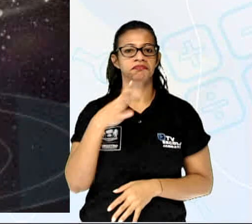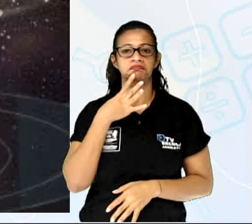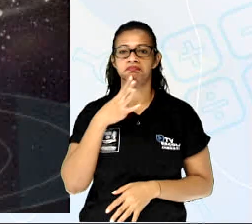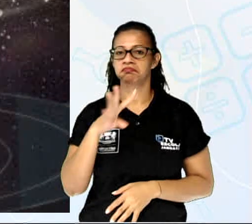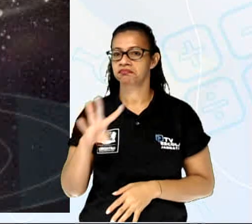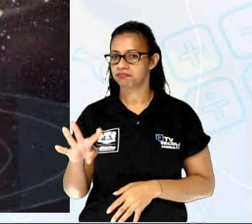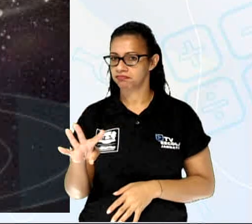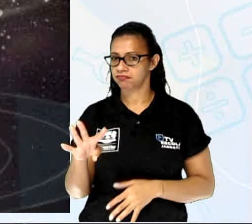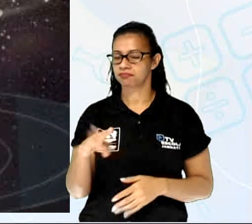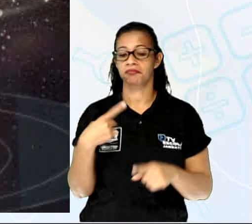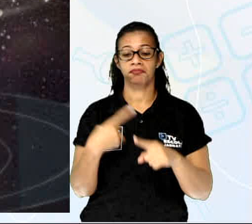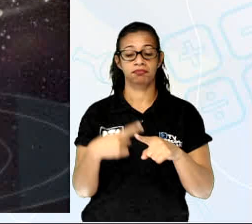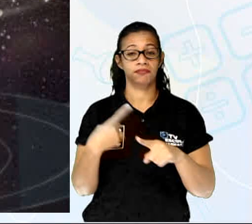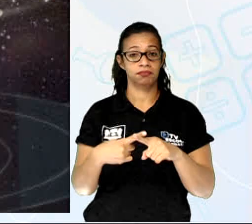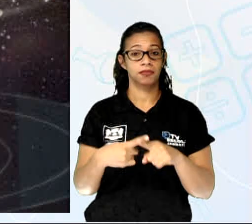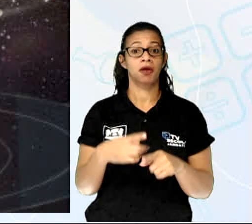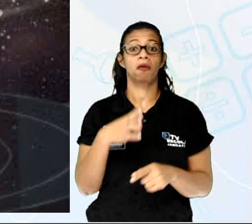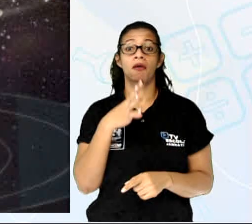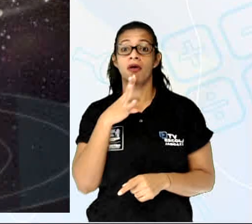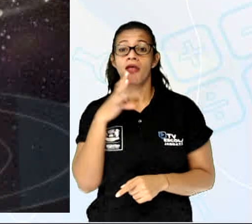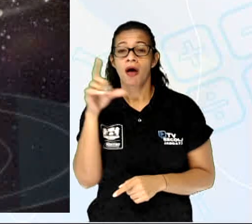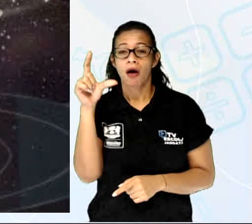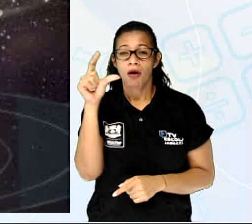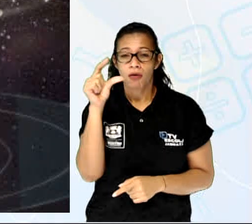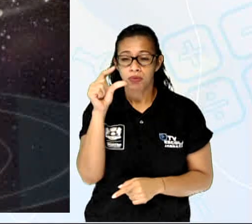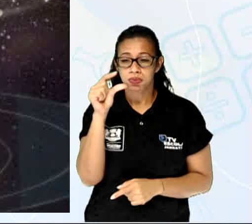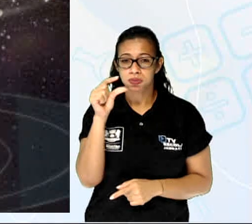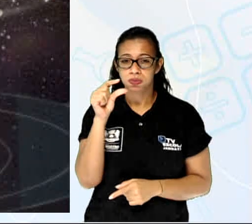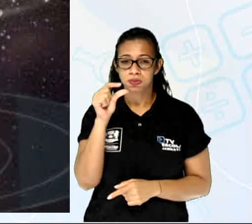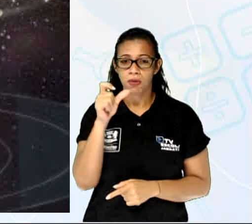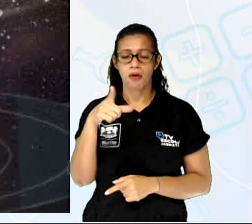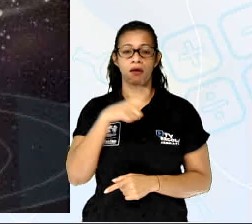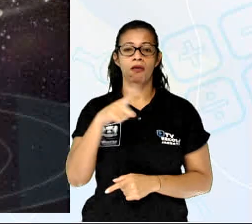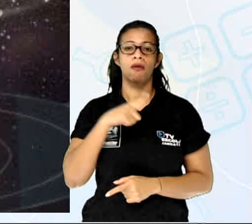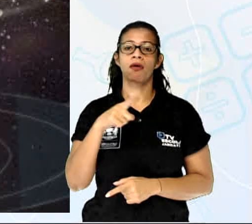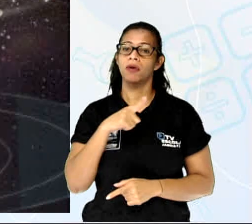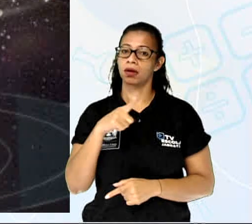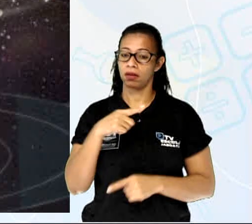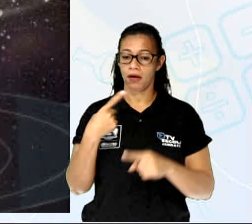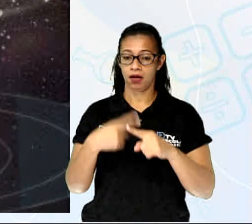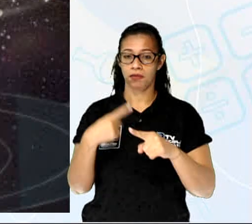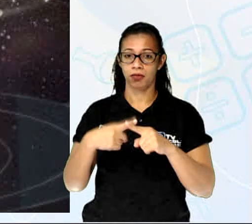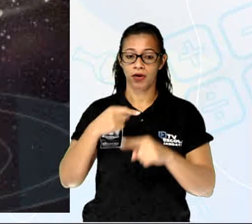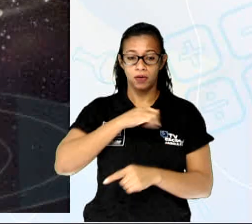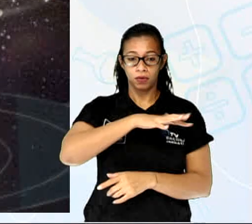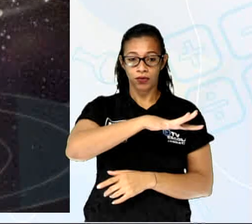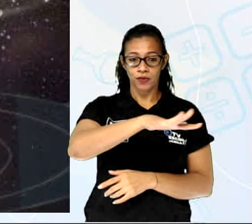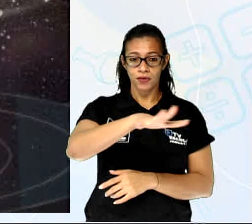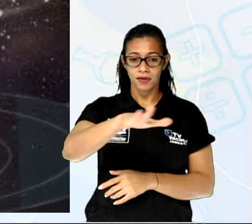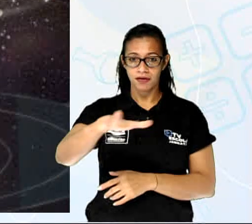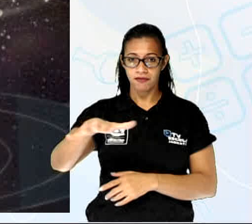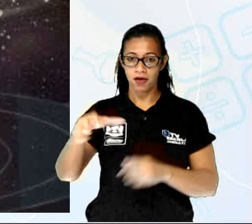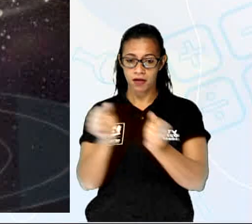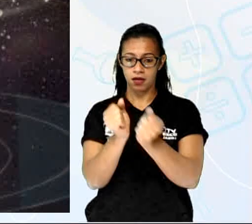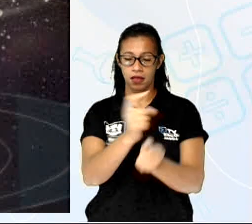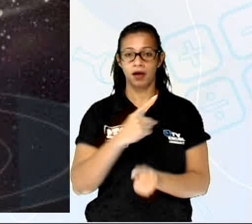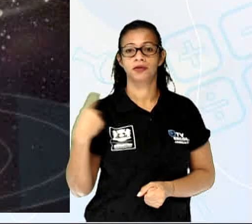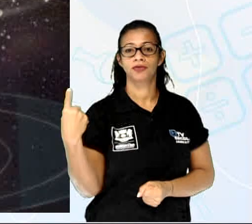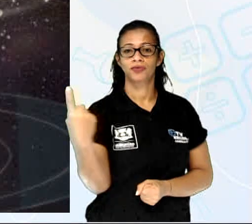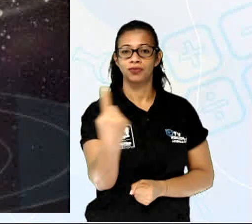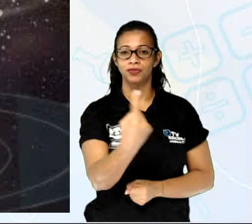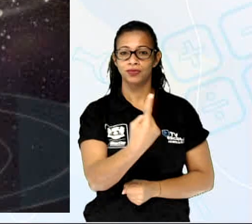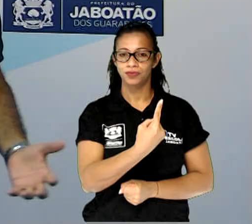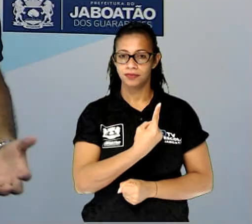conhecemos muito pouco do que está ao redor de nós, porque o universo não está lá em cima, ele está ao redor de nós. Lembre-se